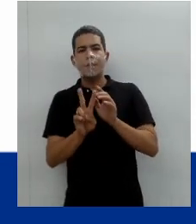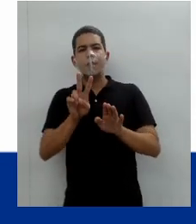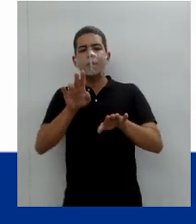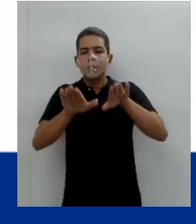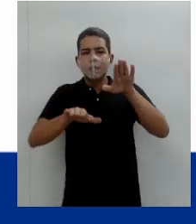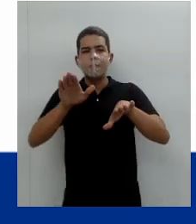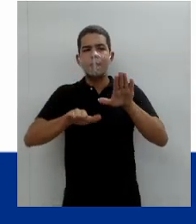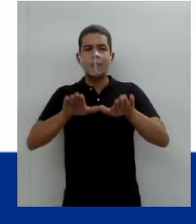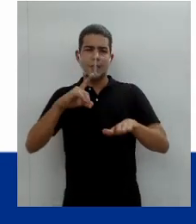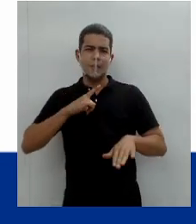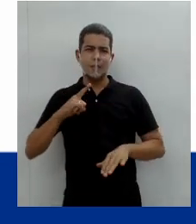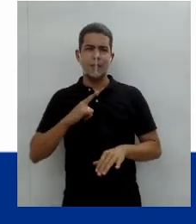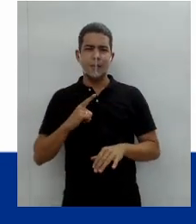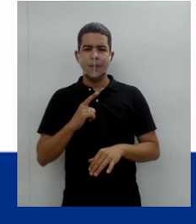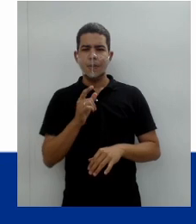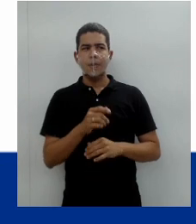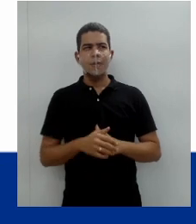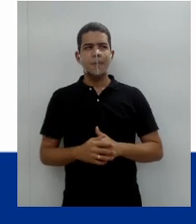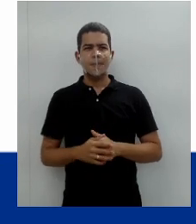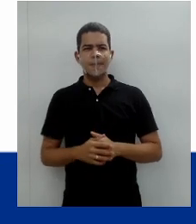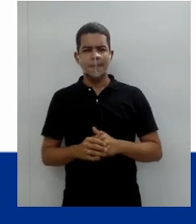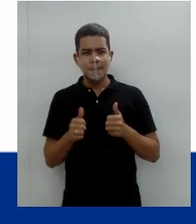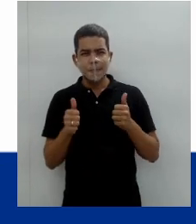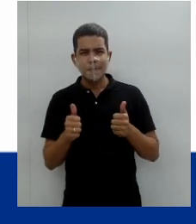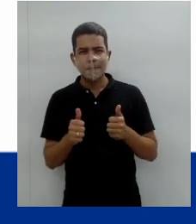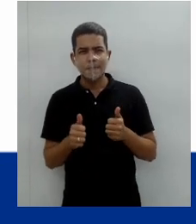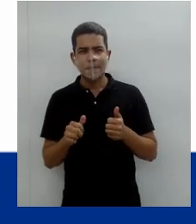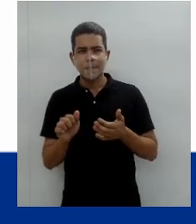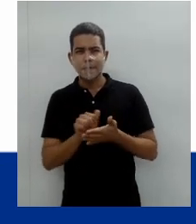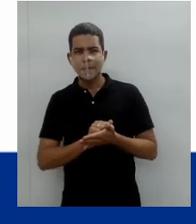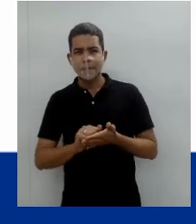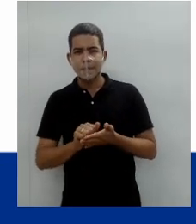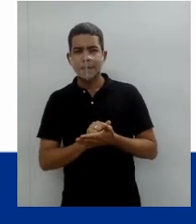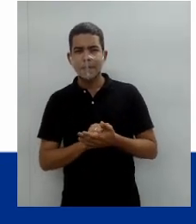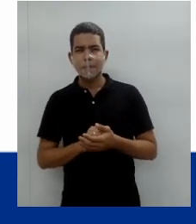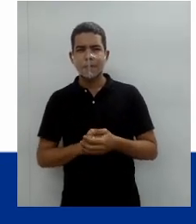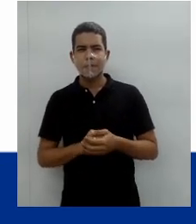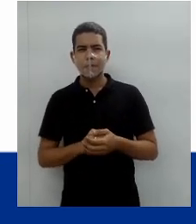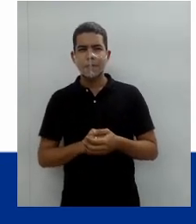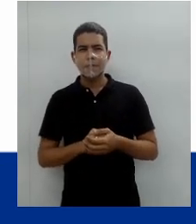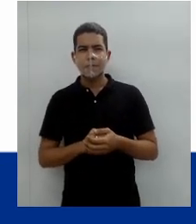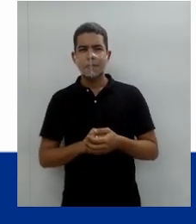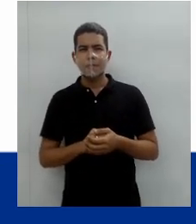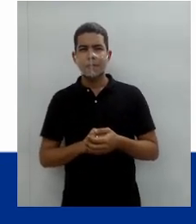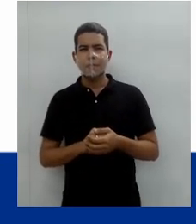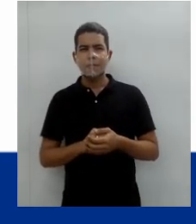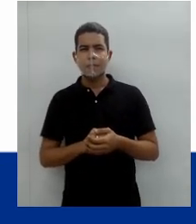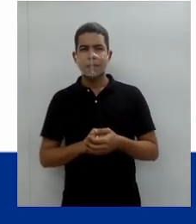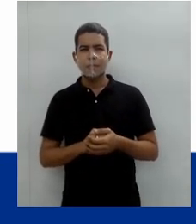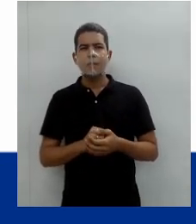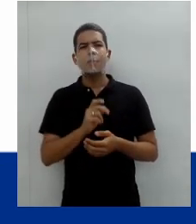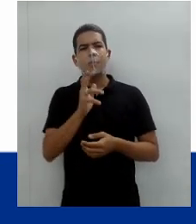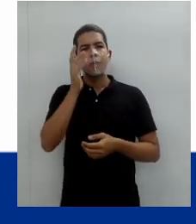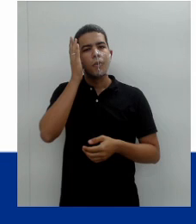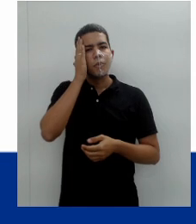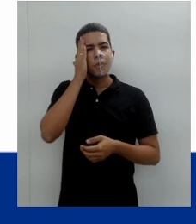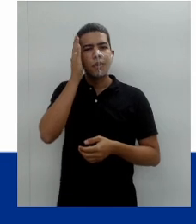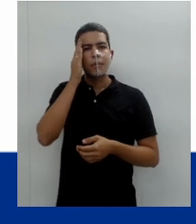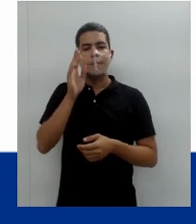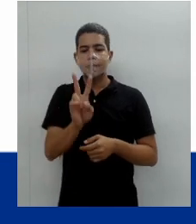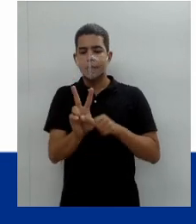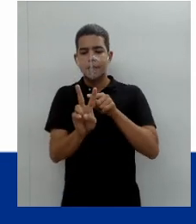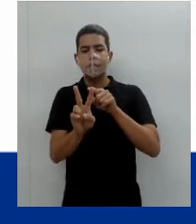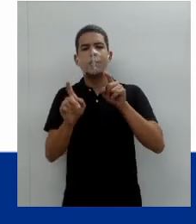ó, entre x1 e x2, beleza? Vou apagar aqui só para a figura ficar mais bonitinha. E você já sabe que o x do vértice